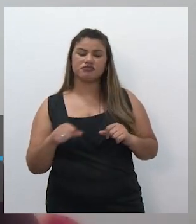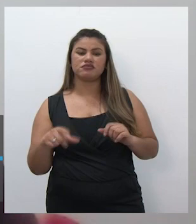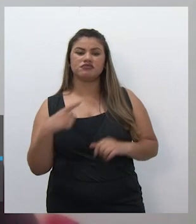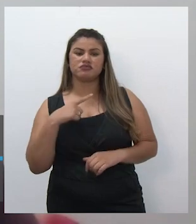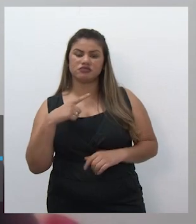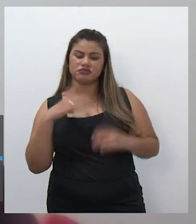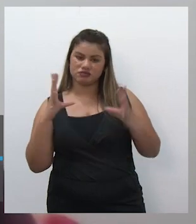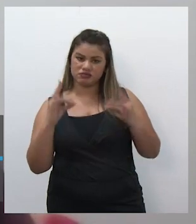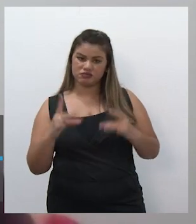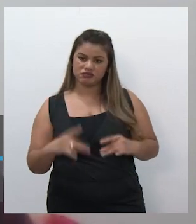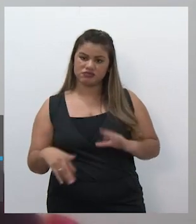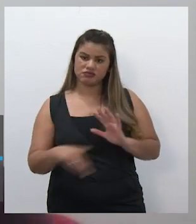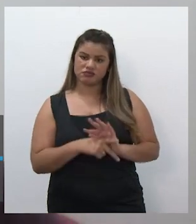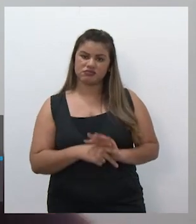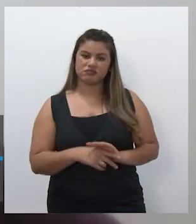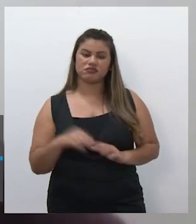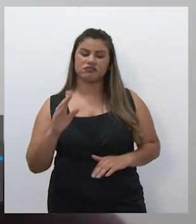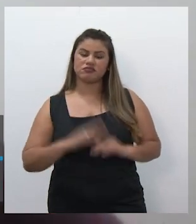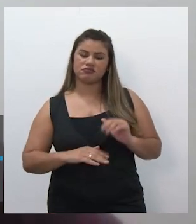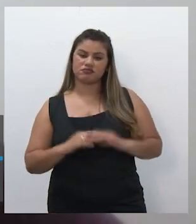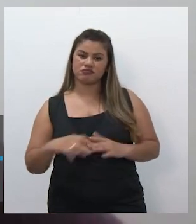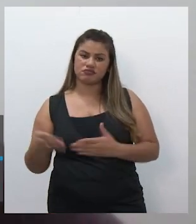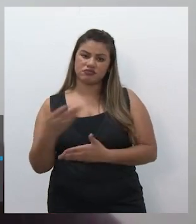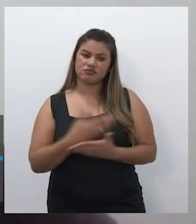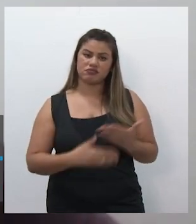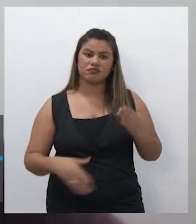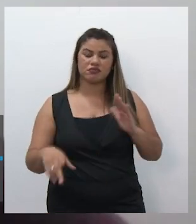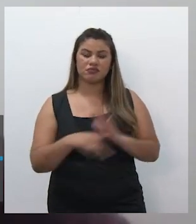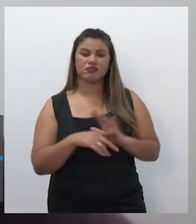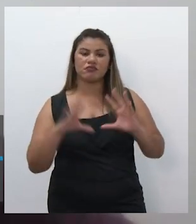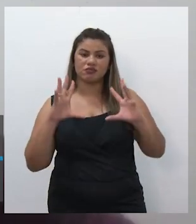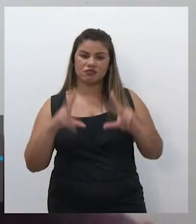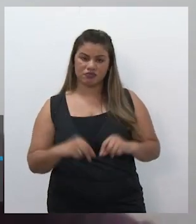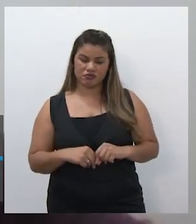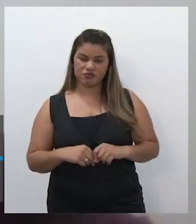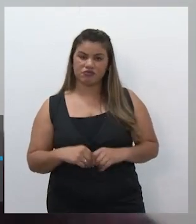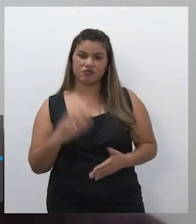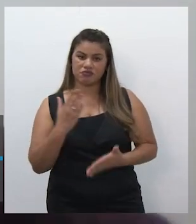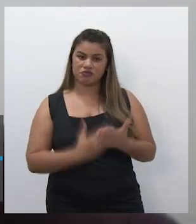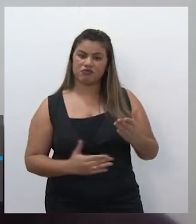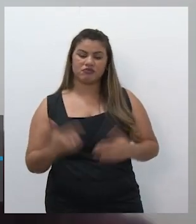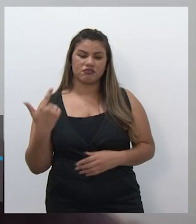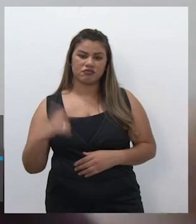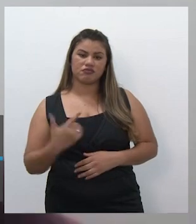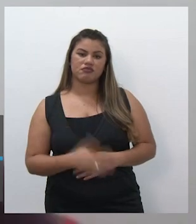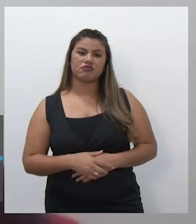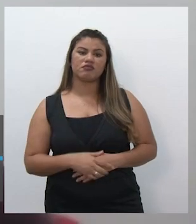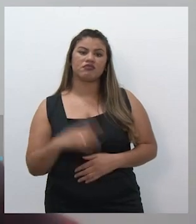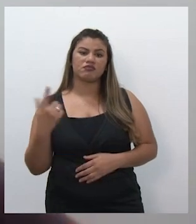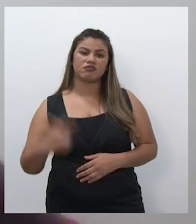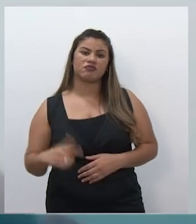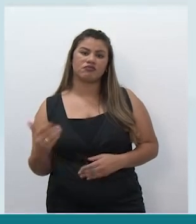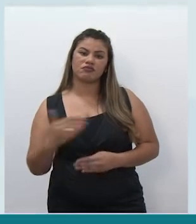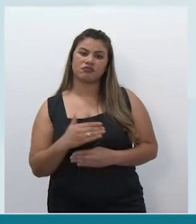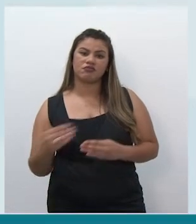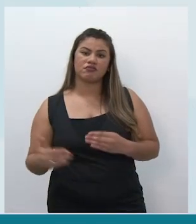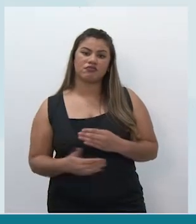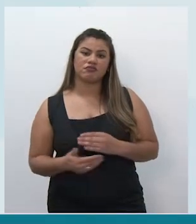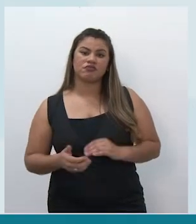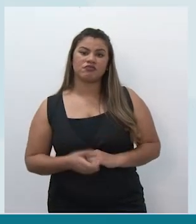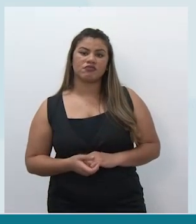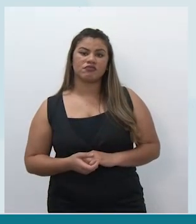com a habilidade geral, tá? Não existe uma divisão aqui nesse caso. Vou pedir para que coloquem o próximo slide, por